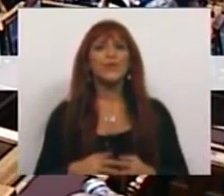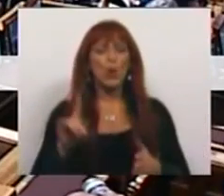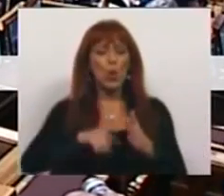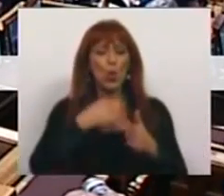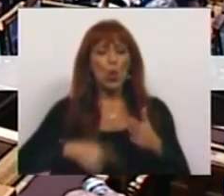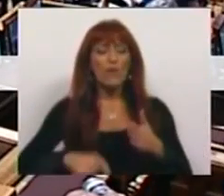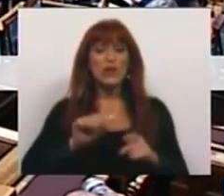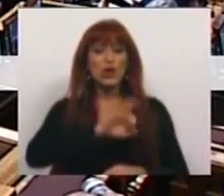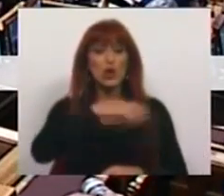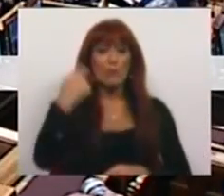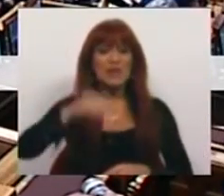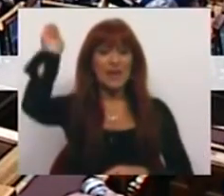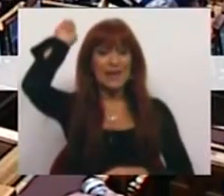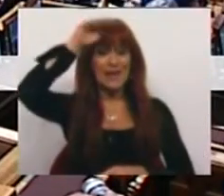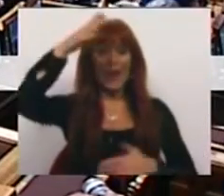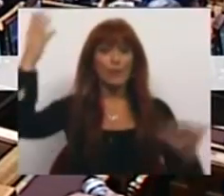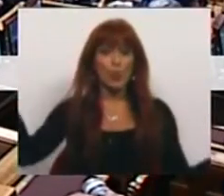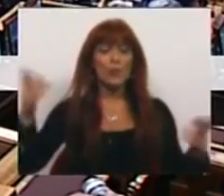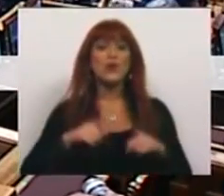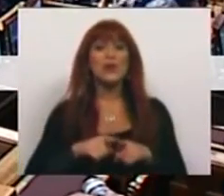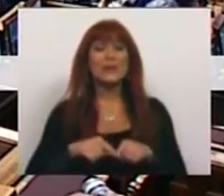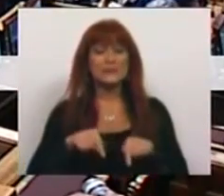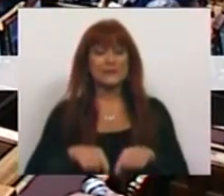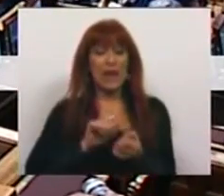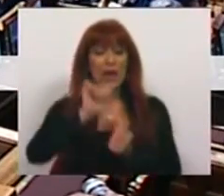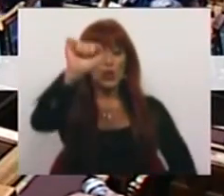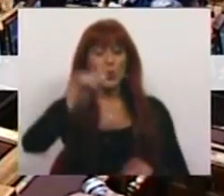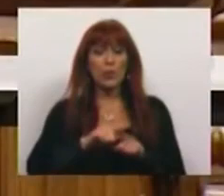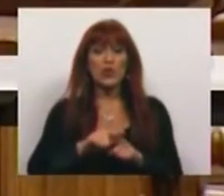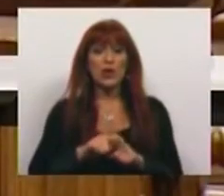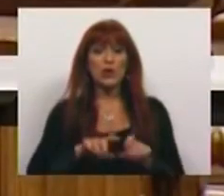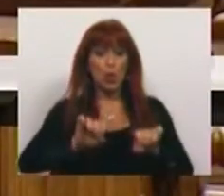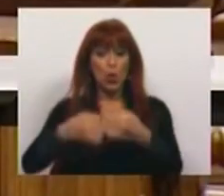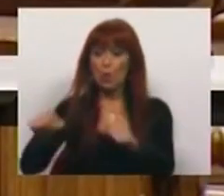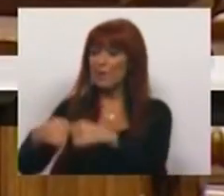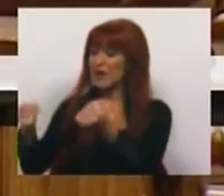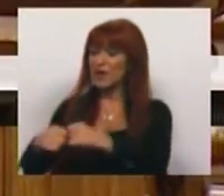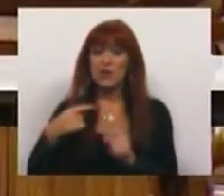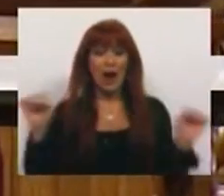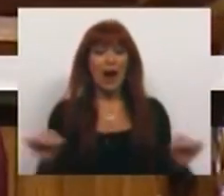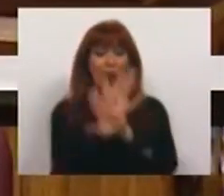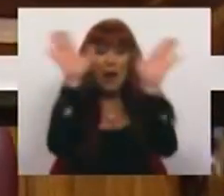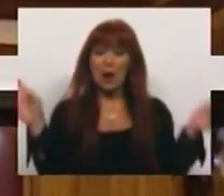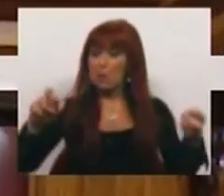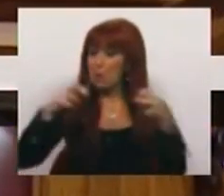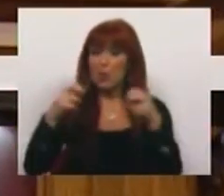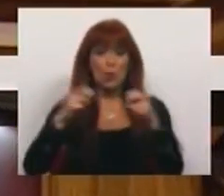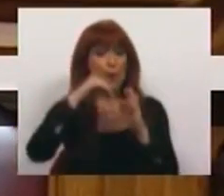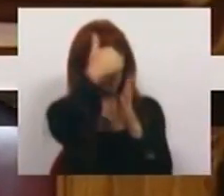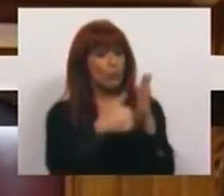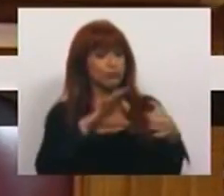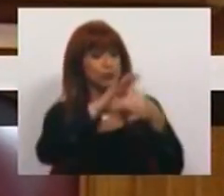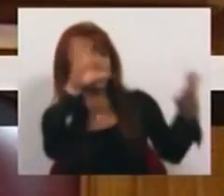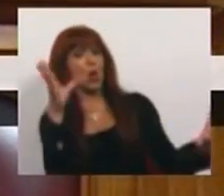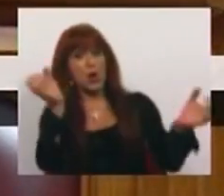O veto do Sr. Presidente da República a este diploma sobre presidente dos partidos deixa claro que não há qualquer problema de